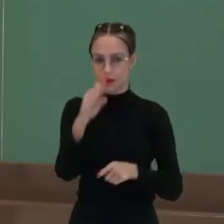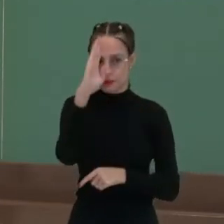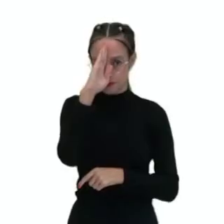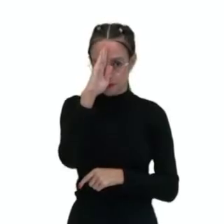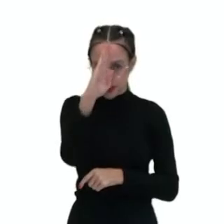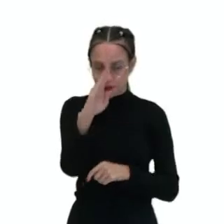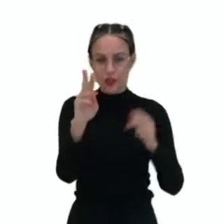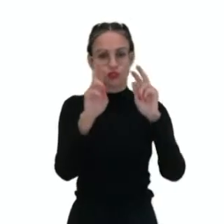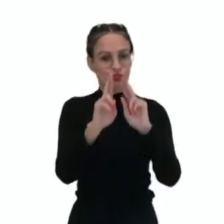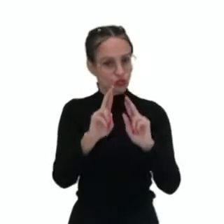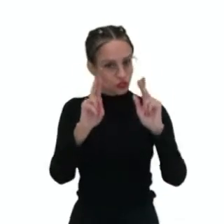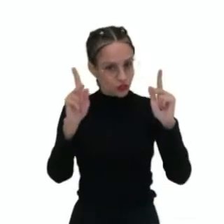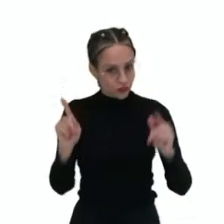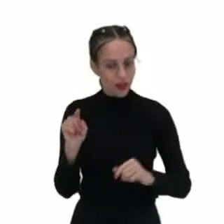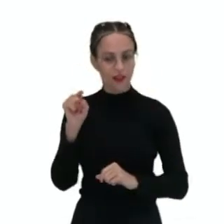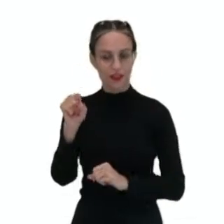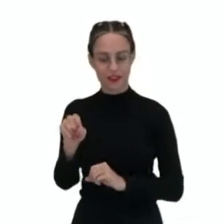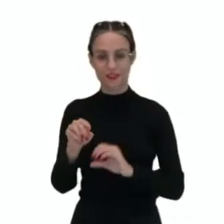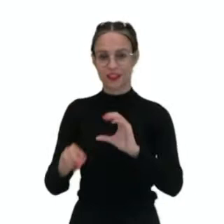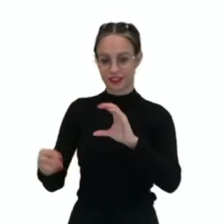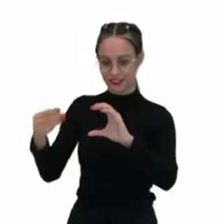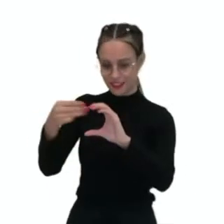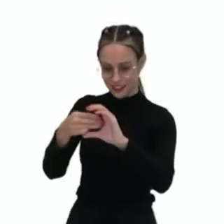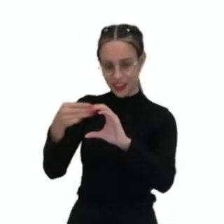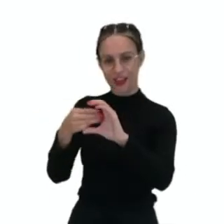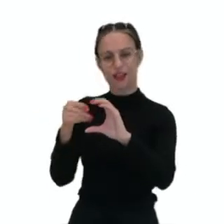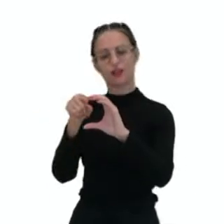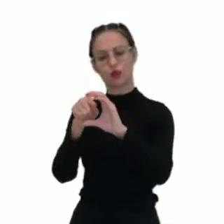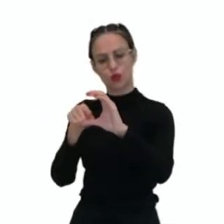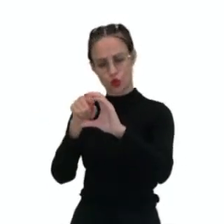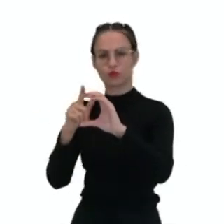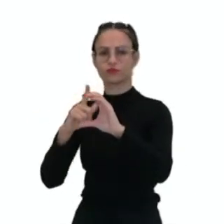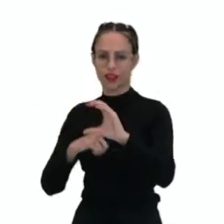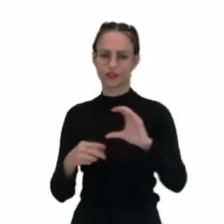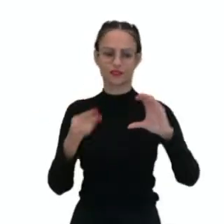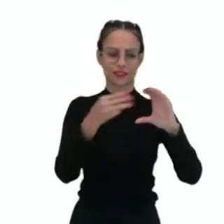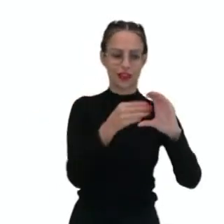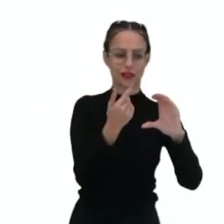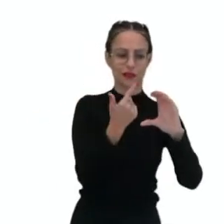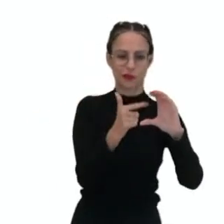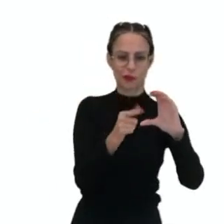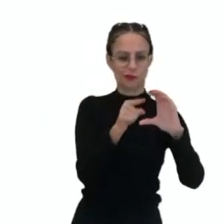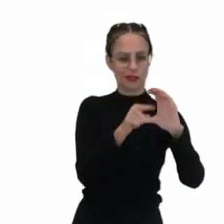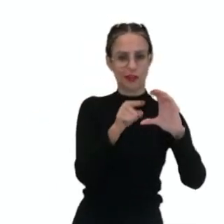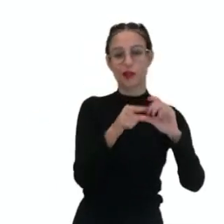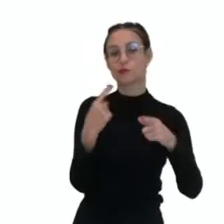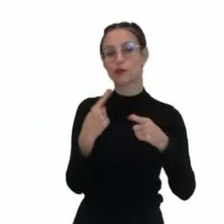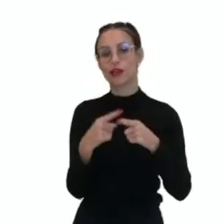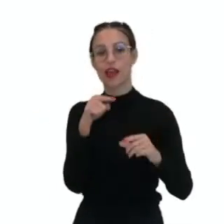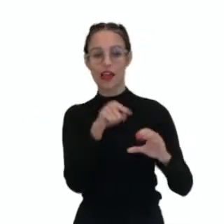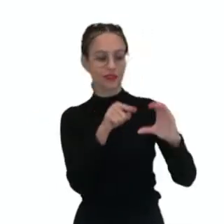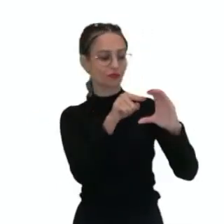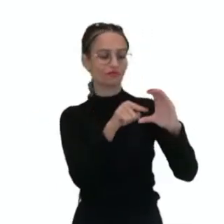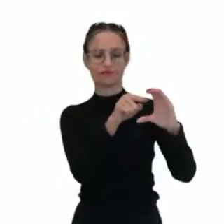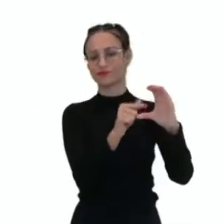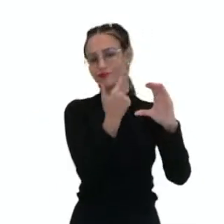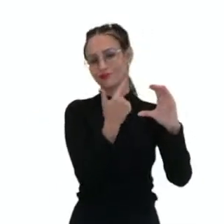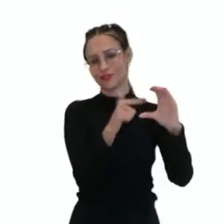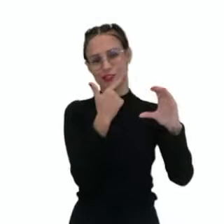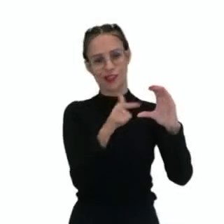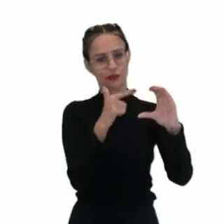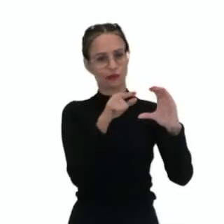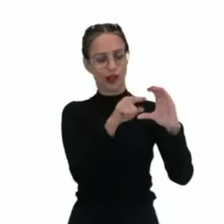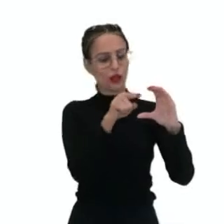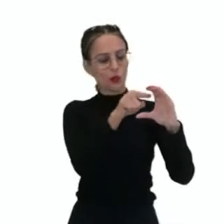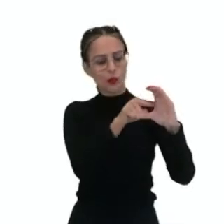principal diferença da célula procariótica da eucariótica é que a procariótica ela